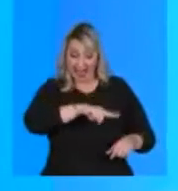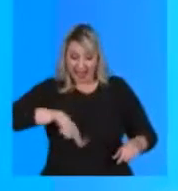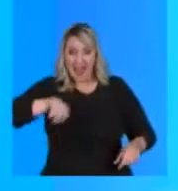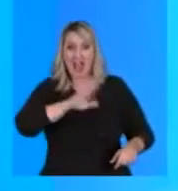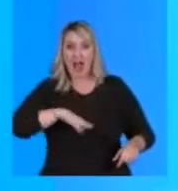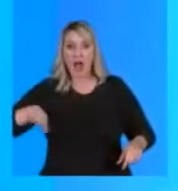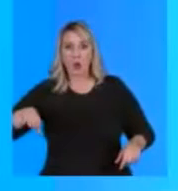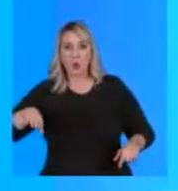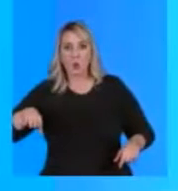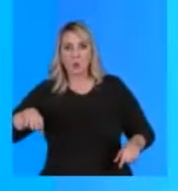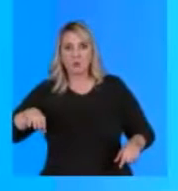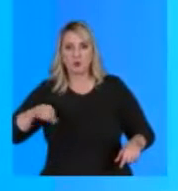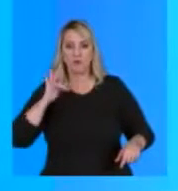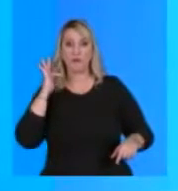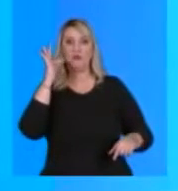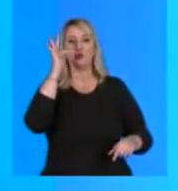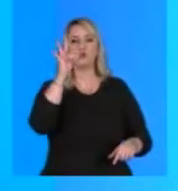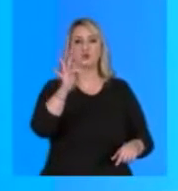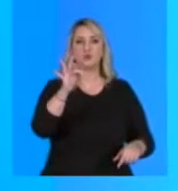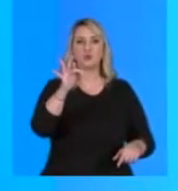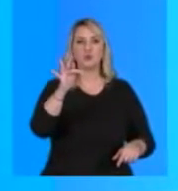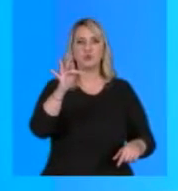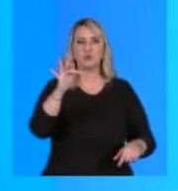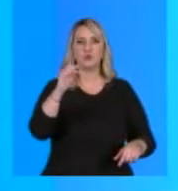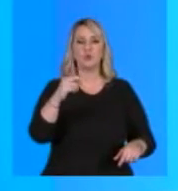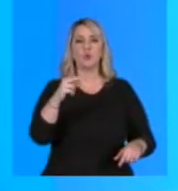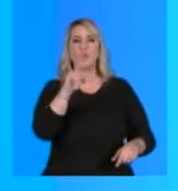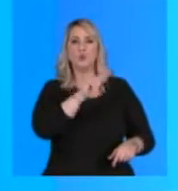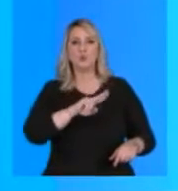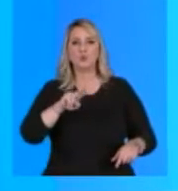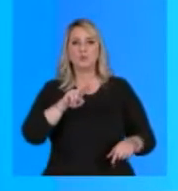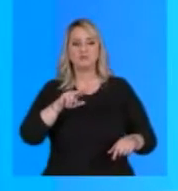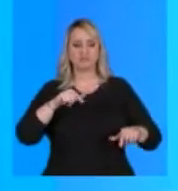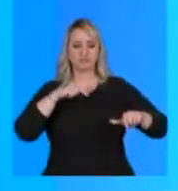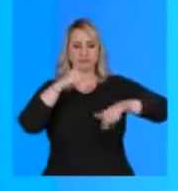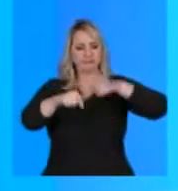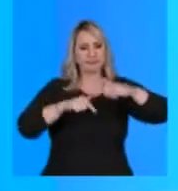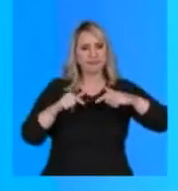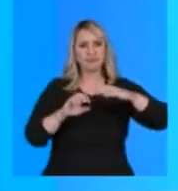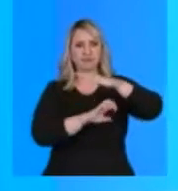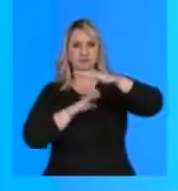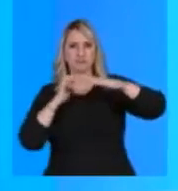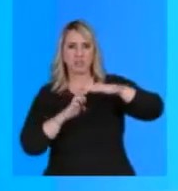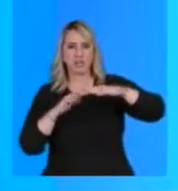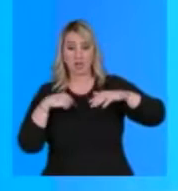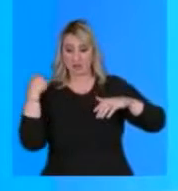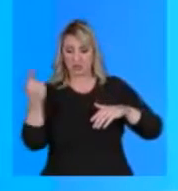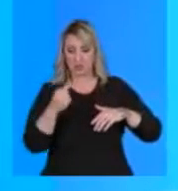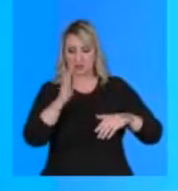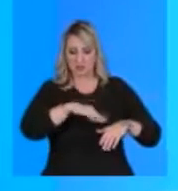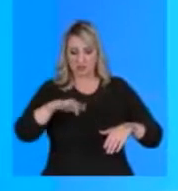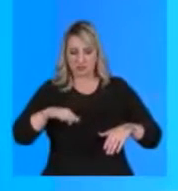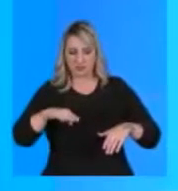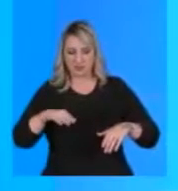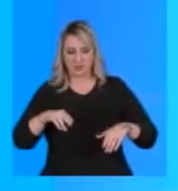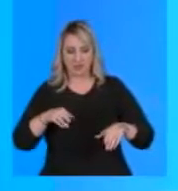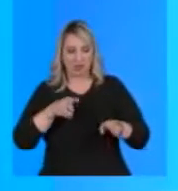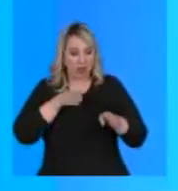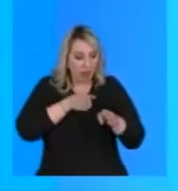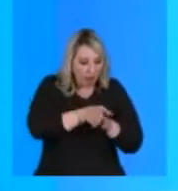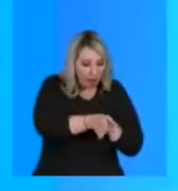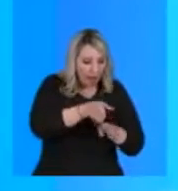ocupando escolas futuramente ocupando o mercado de trabalho enquanto nossas crianças vêm sendo doutrinados